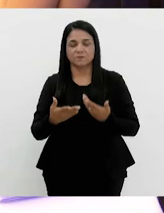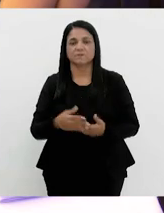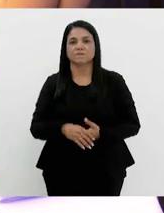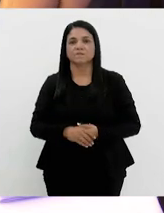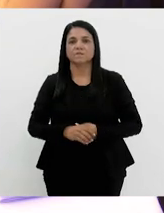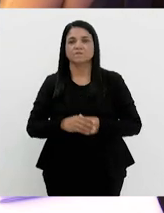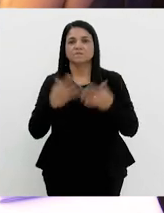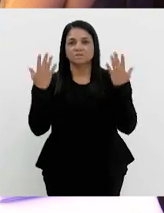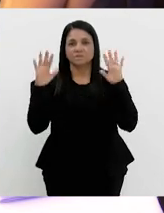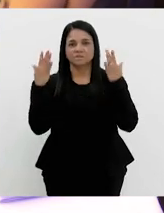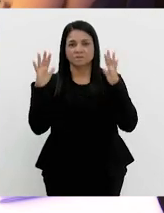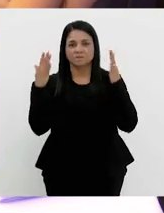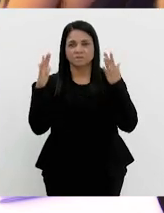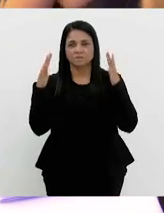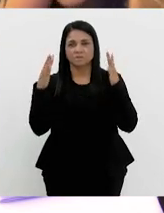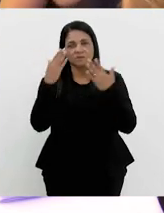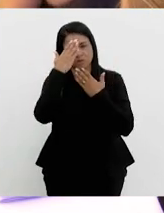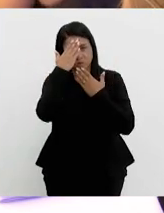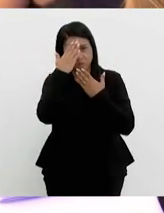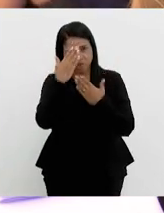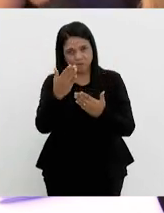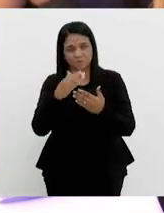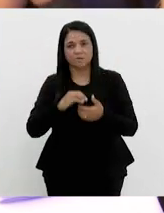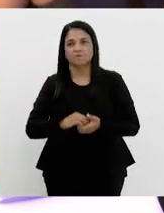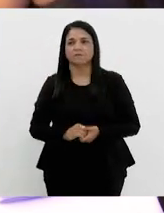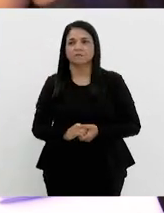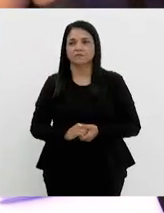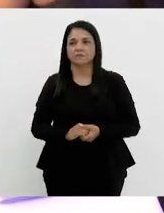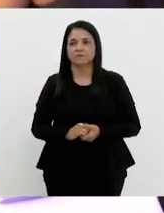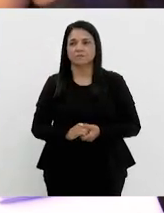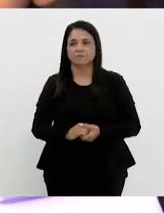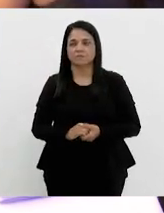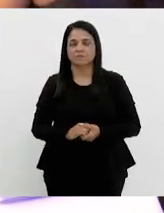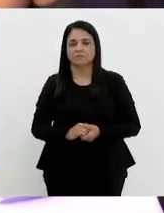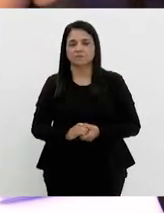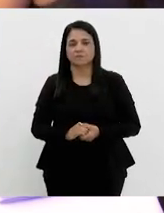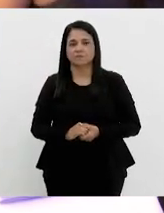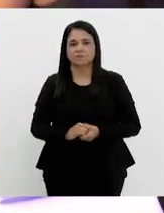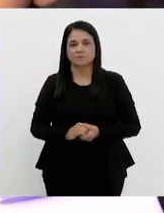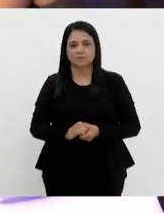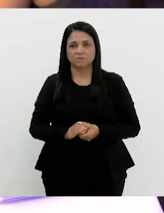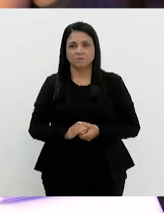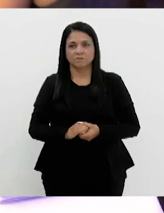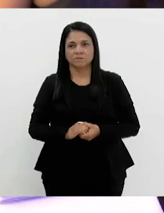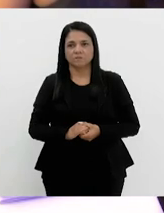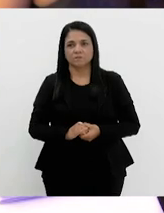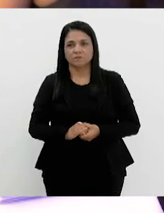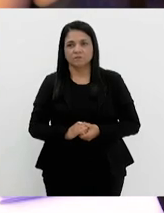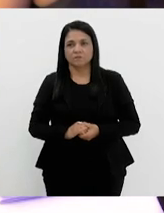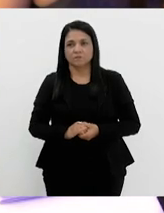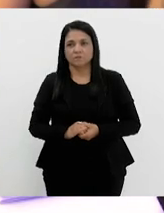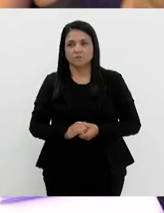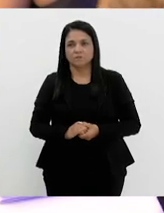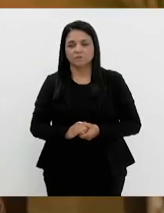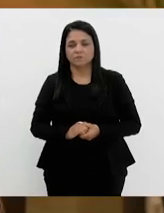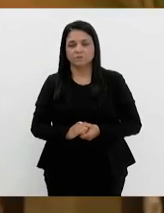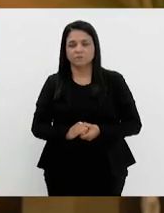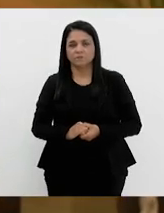Janeiro Muito obrigado padre então dando